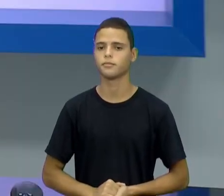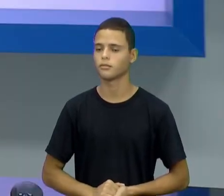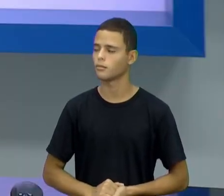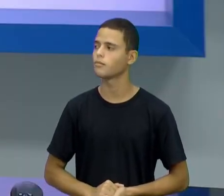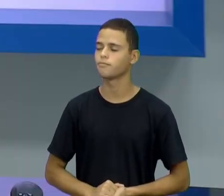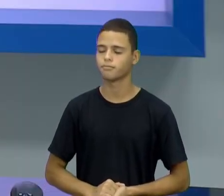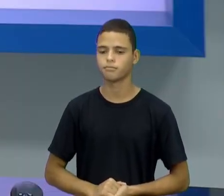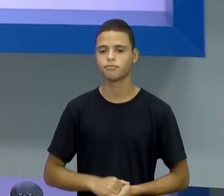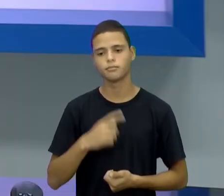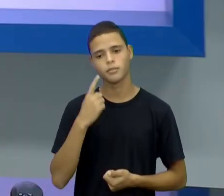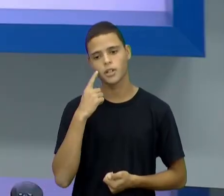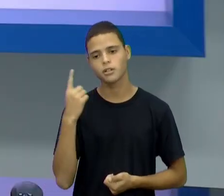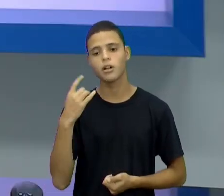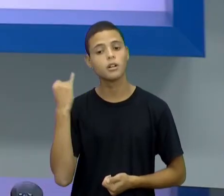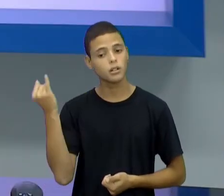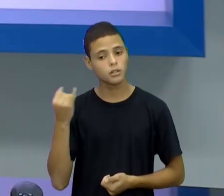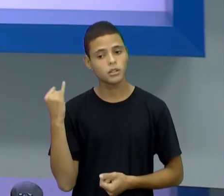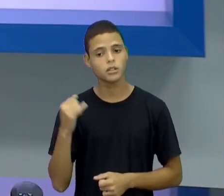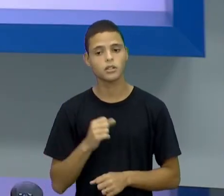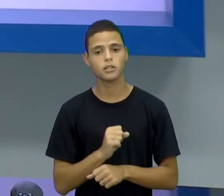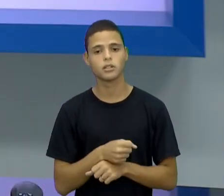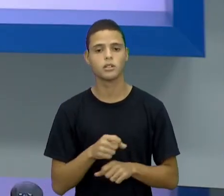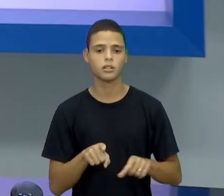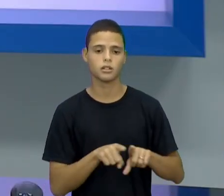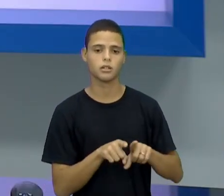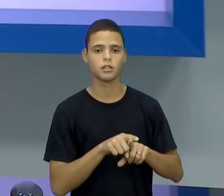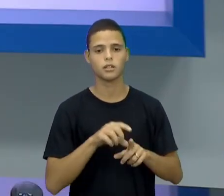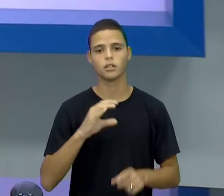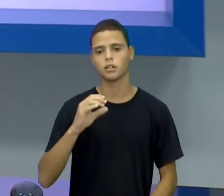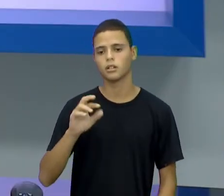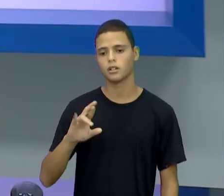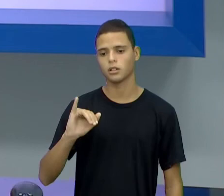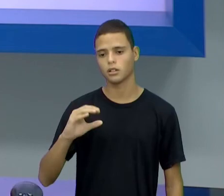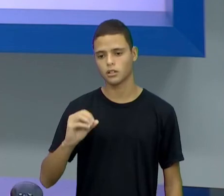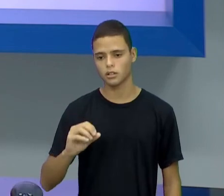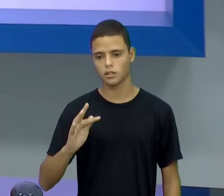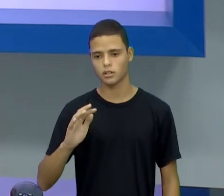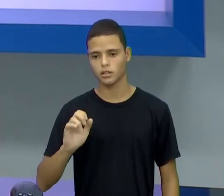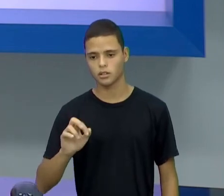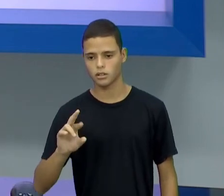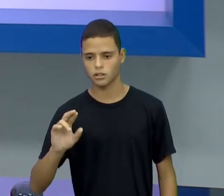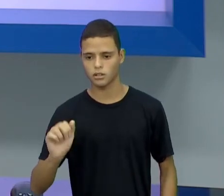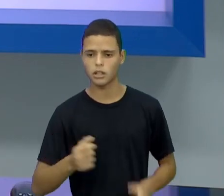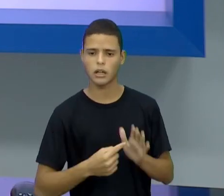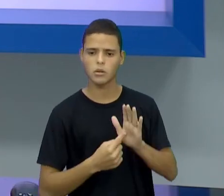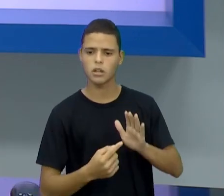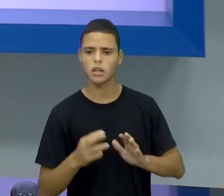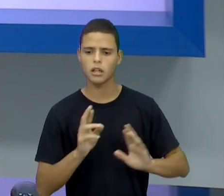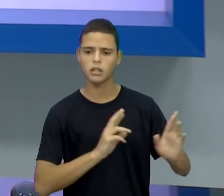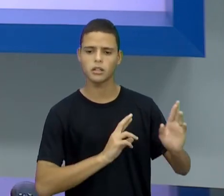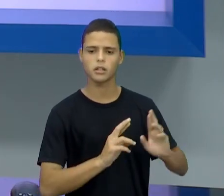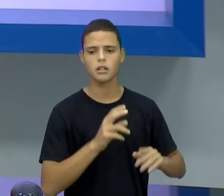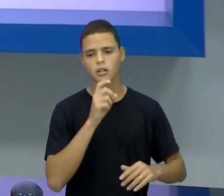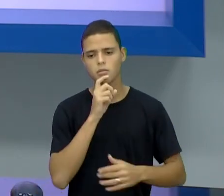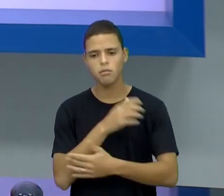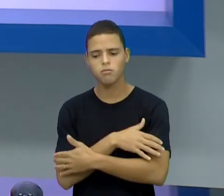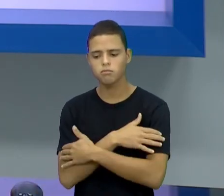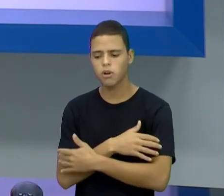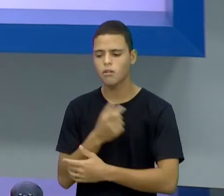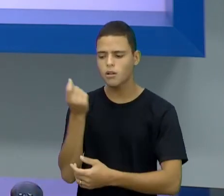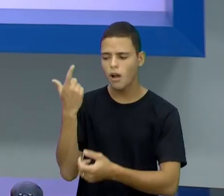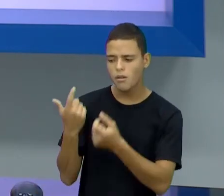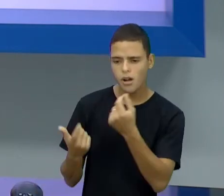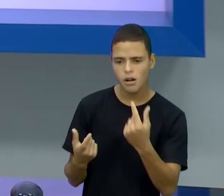Então veja aí, né, a importância também da criosfera, né, mostrando aí essa relação aí, né, do gelo, né, da